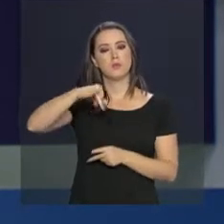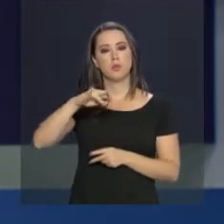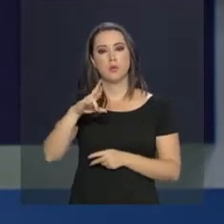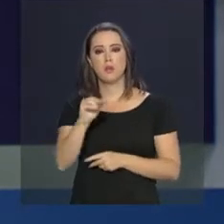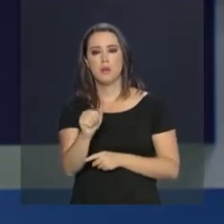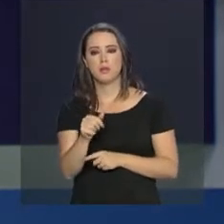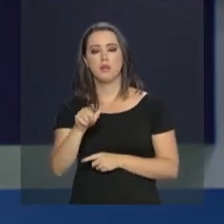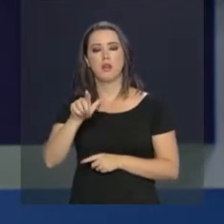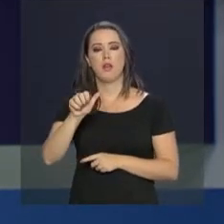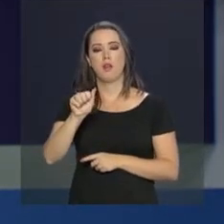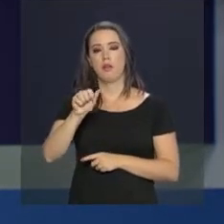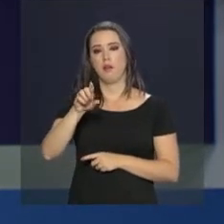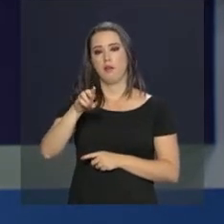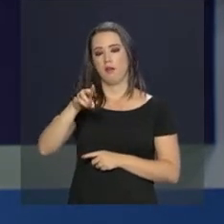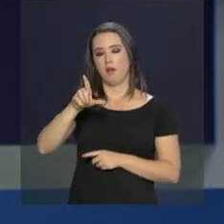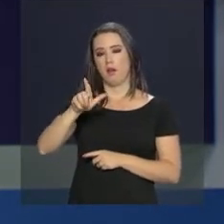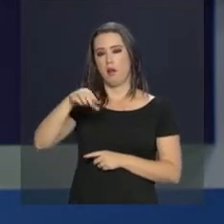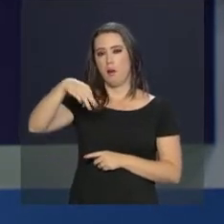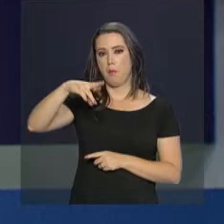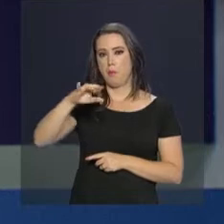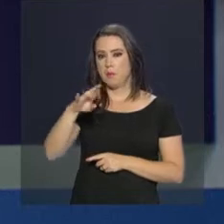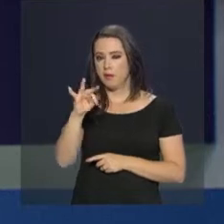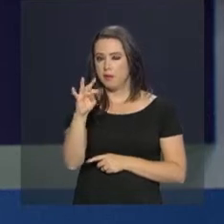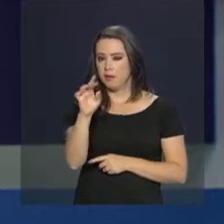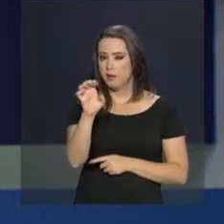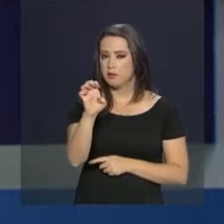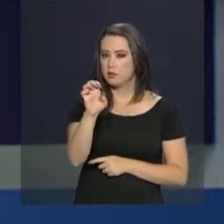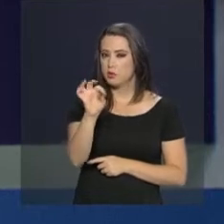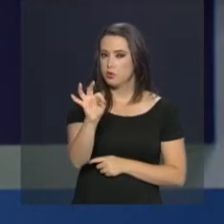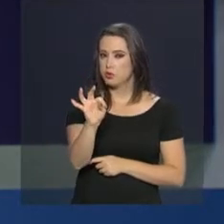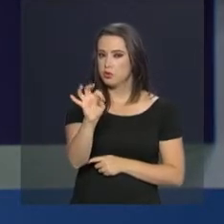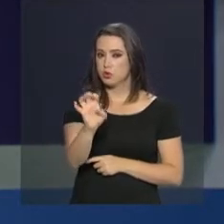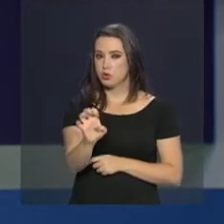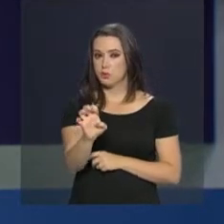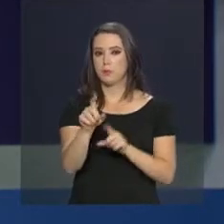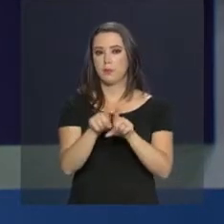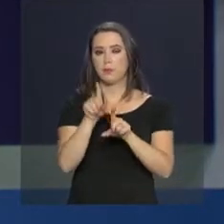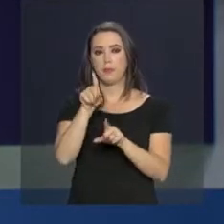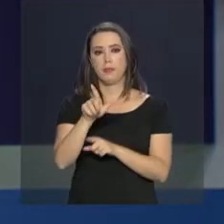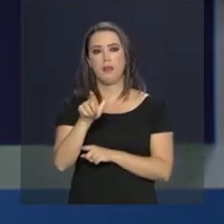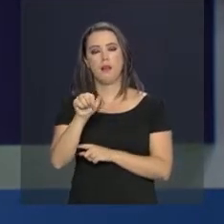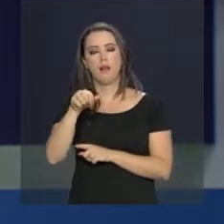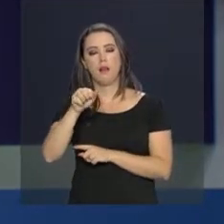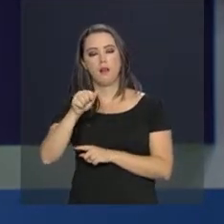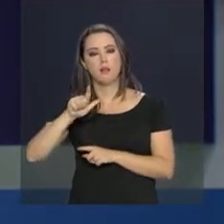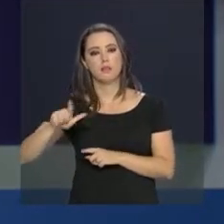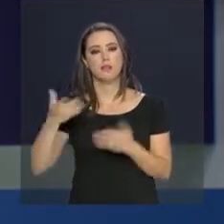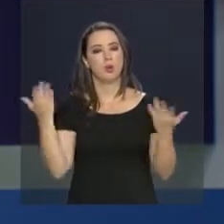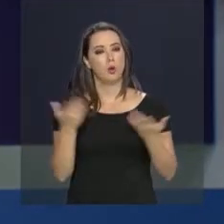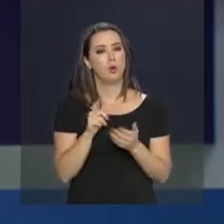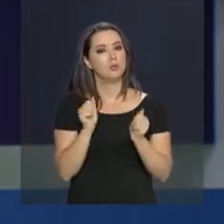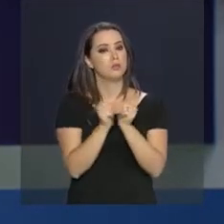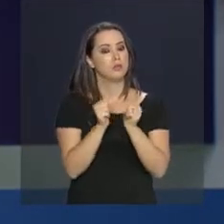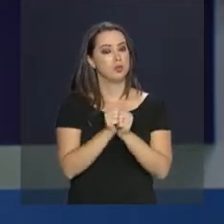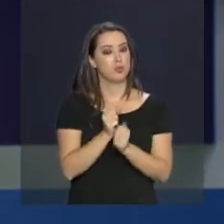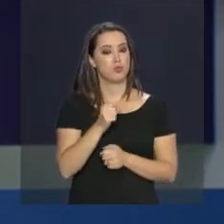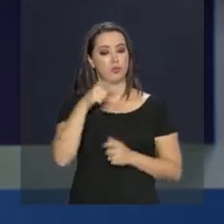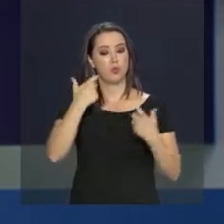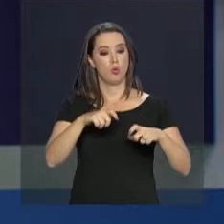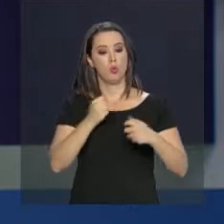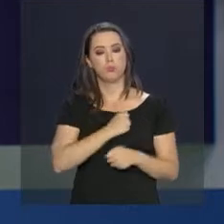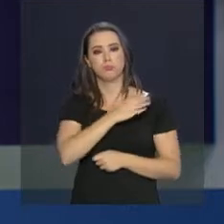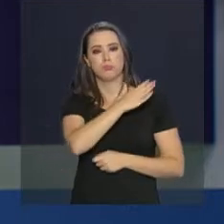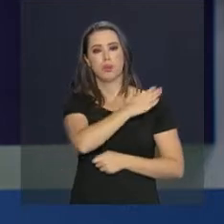marinha almirante eduardo bacellar leal ferreira neste momento o funcionário está no quartel general em uma visita o